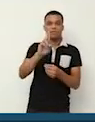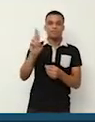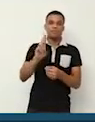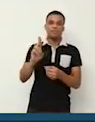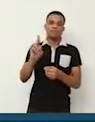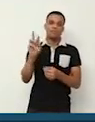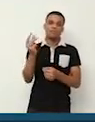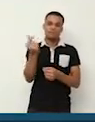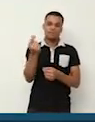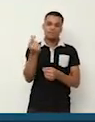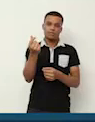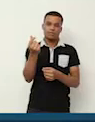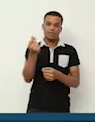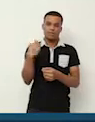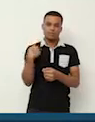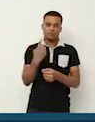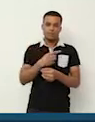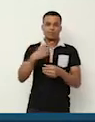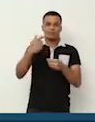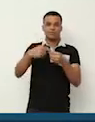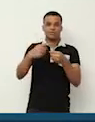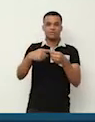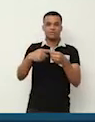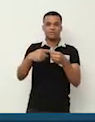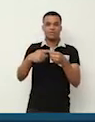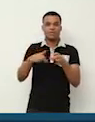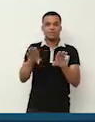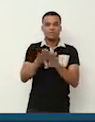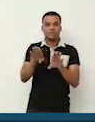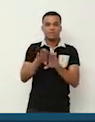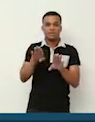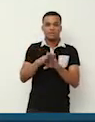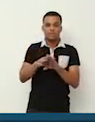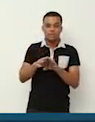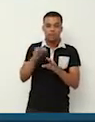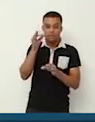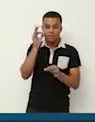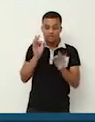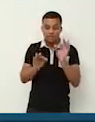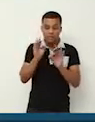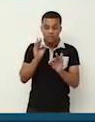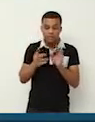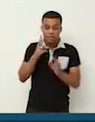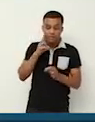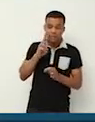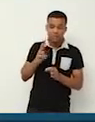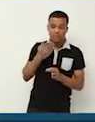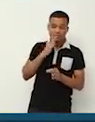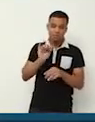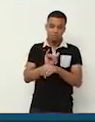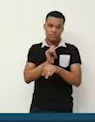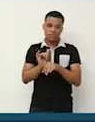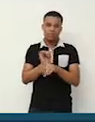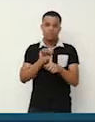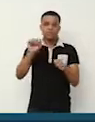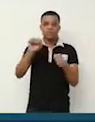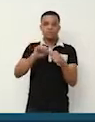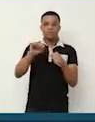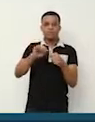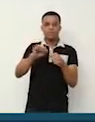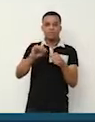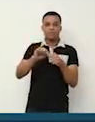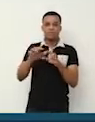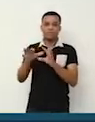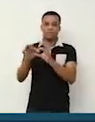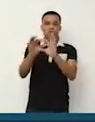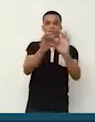gasto e quanto irá custar para finalizá-las. Vamos também avaliar todos os projetos que foram firmados por meio